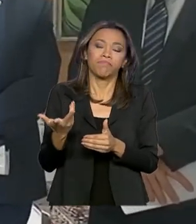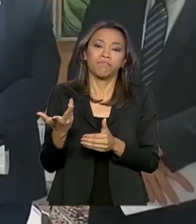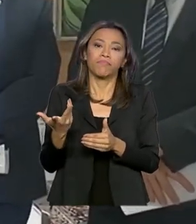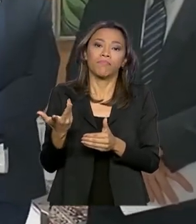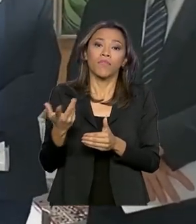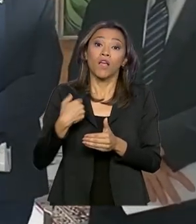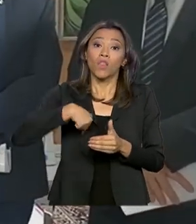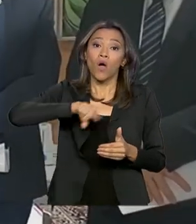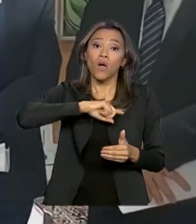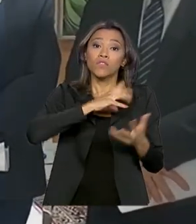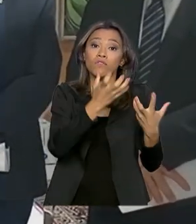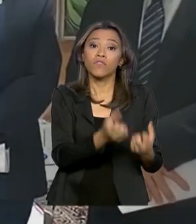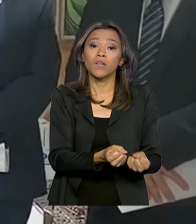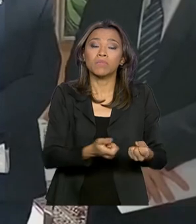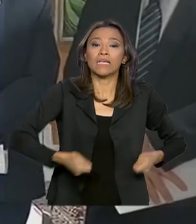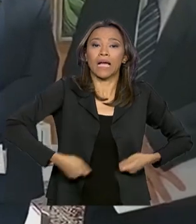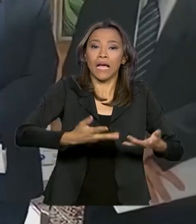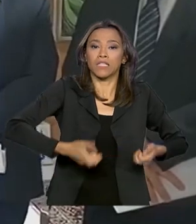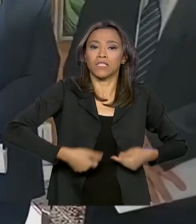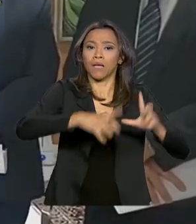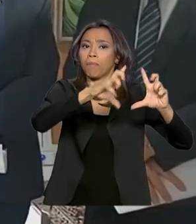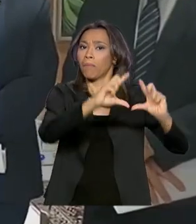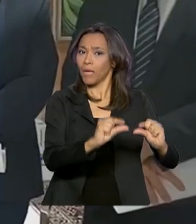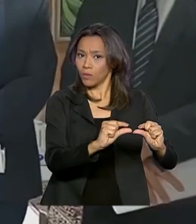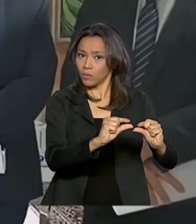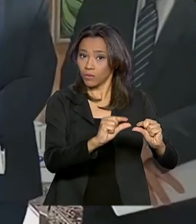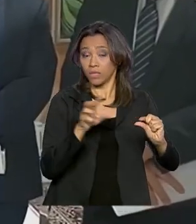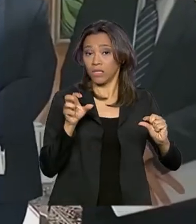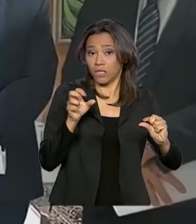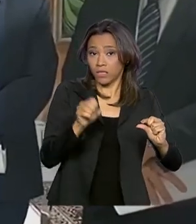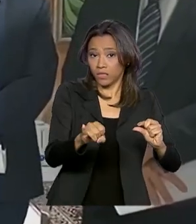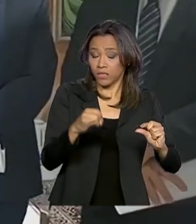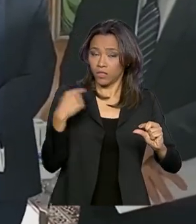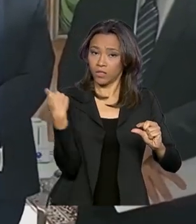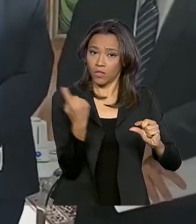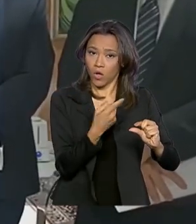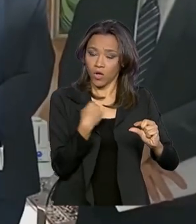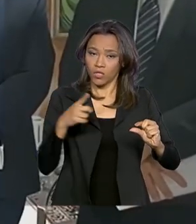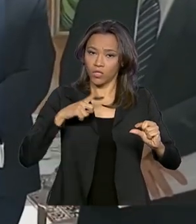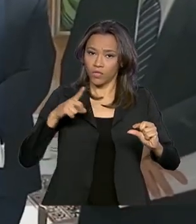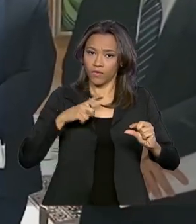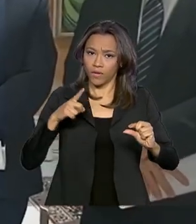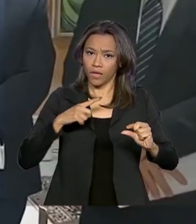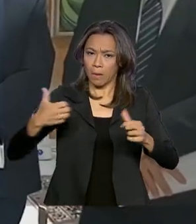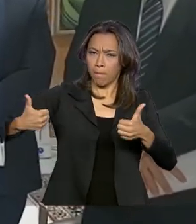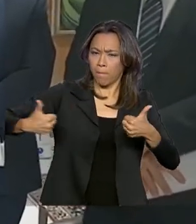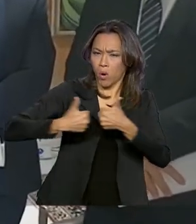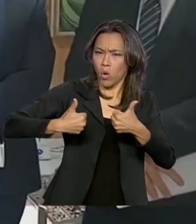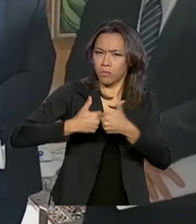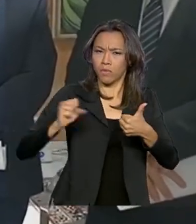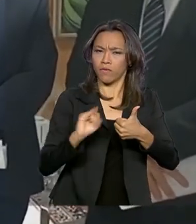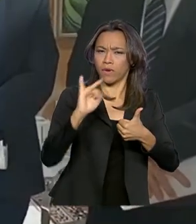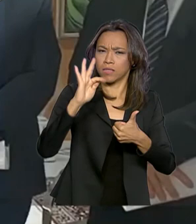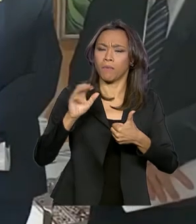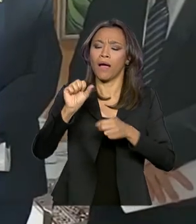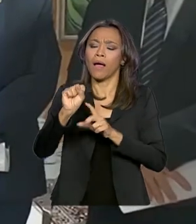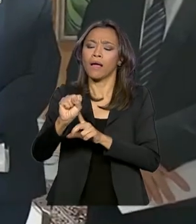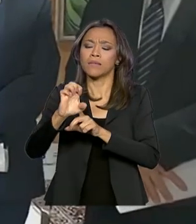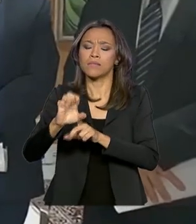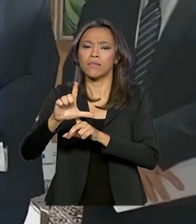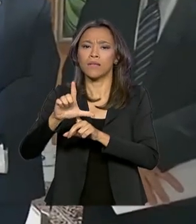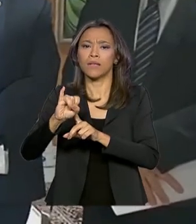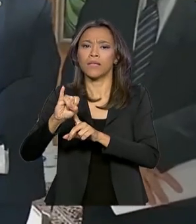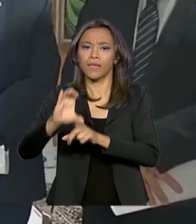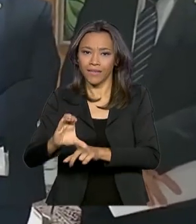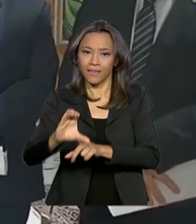nós vamos gastar menos com isso. E se nós tivermos uma taxa Selic muito próxima da inflação, basicamente